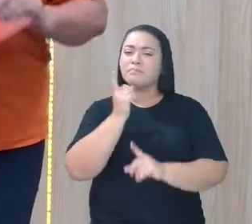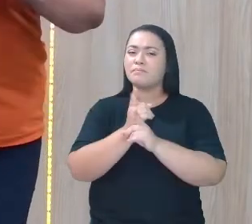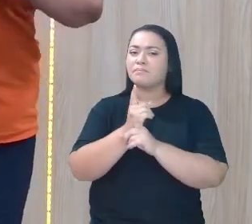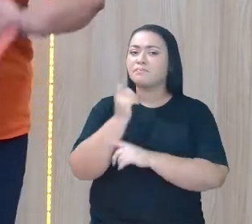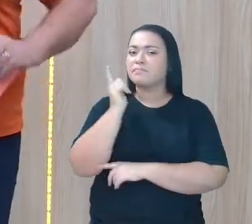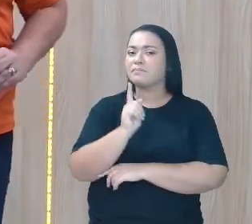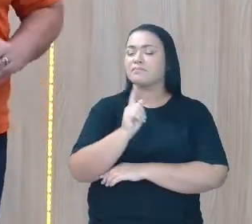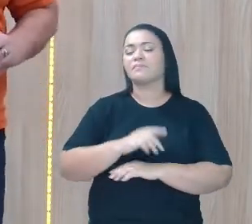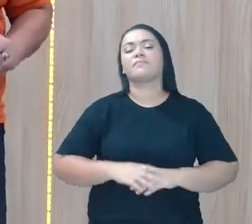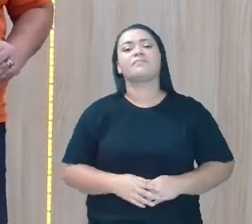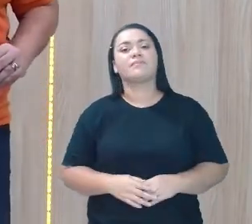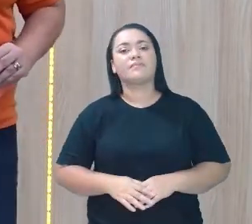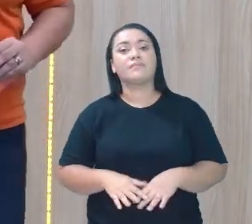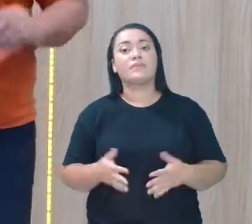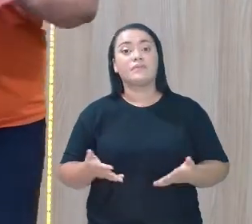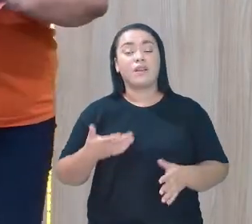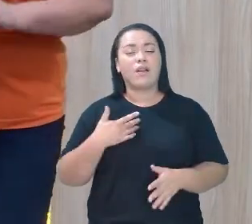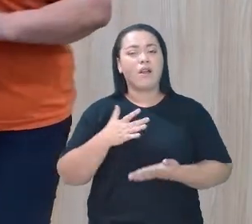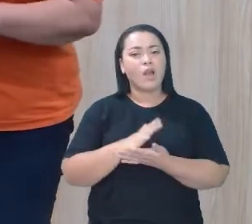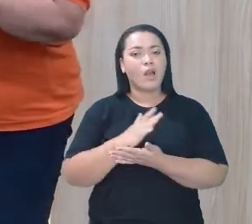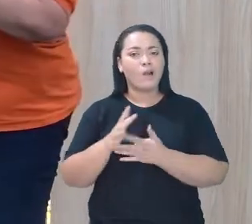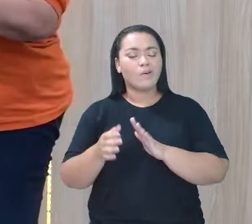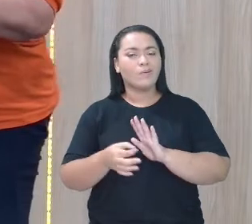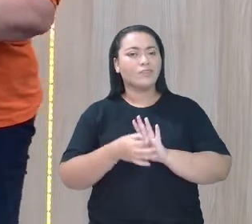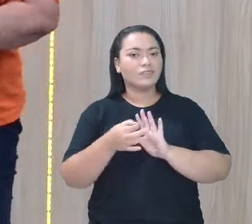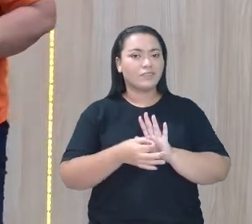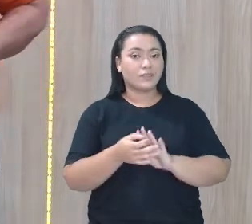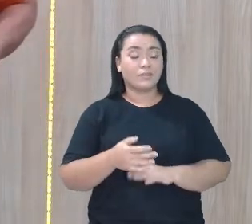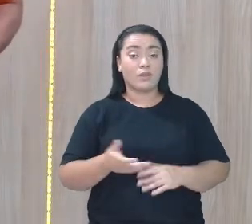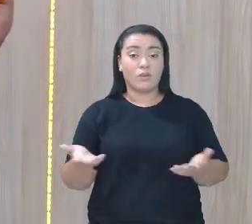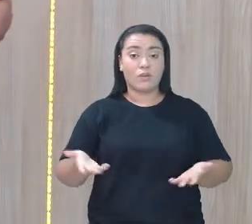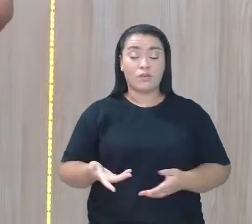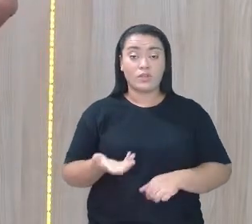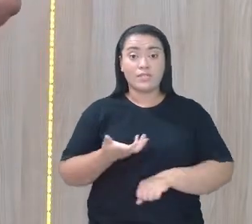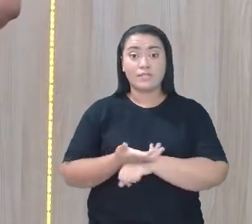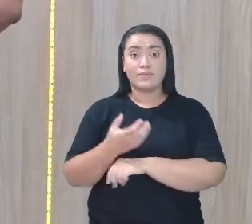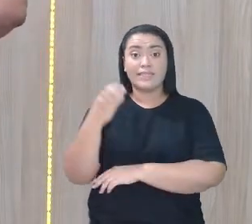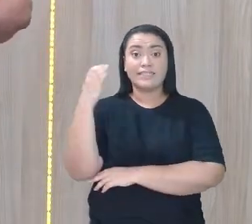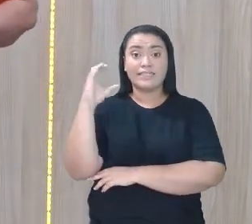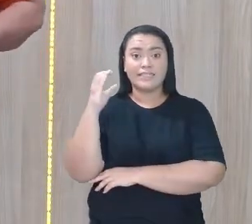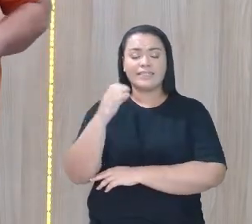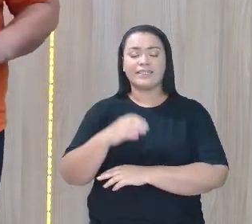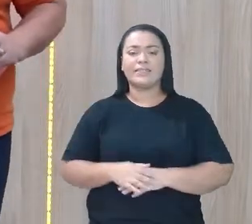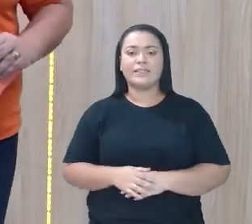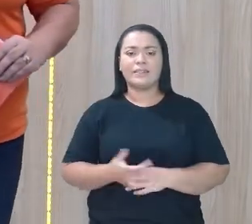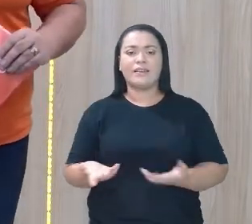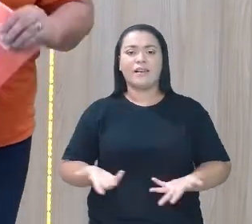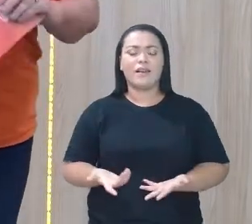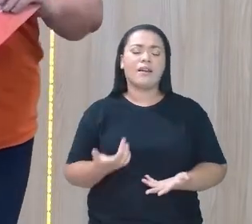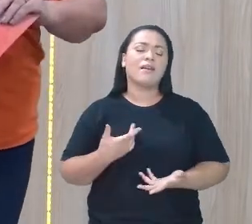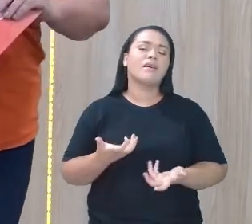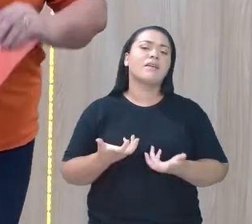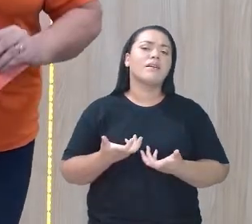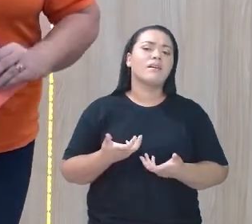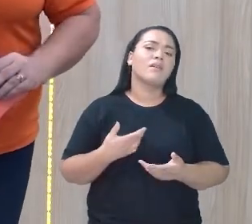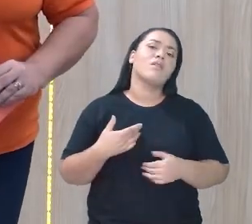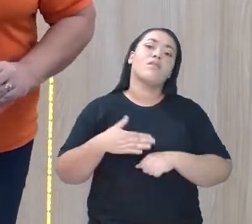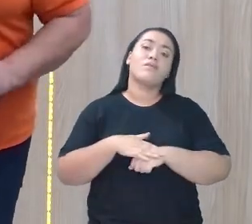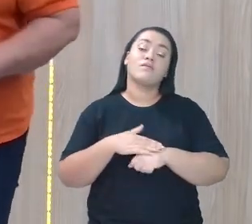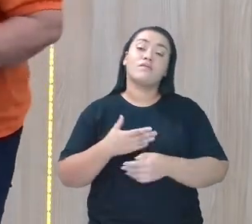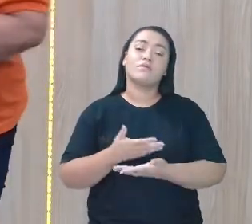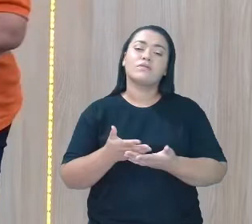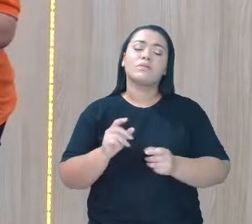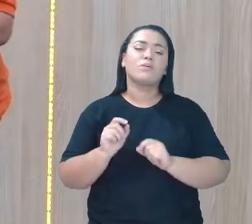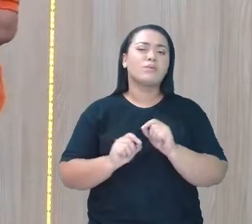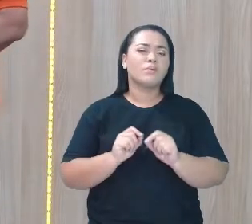descobrir. Então, eu vou dar algumas dicas. Então, a nossa aula é de ciência e eu gostaria de dizer a vocês, que vocês logo,